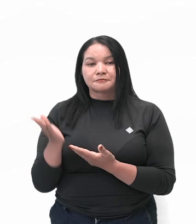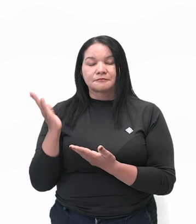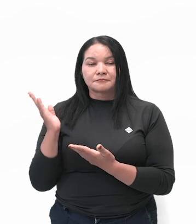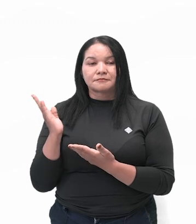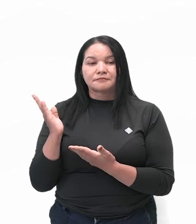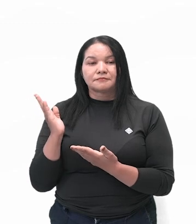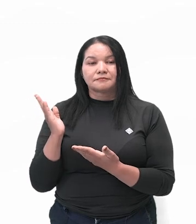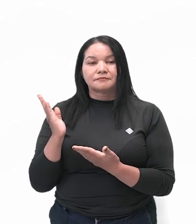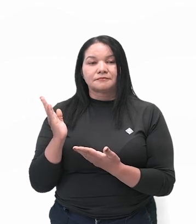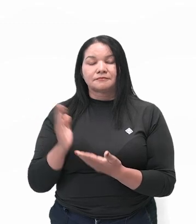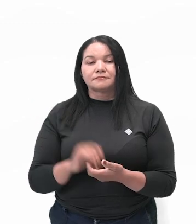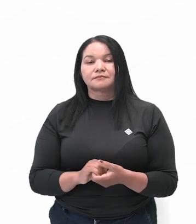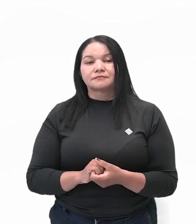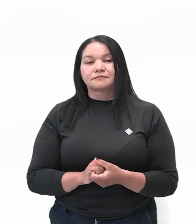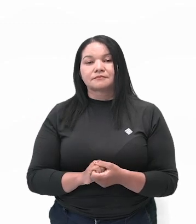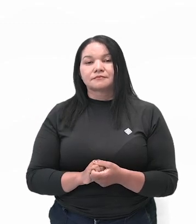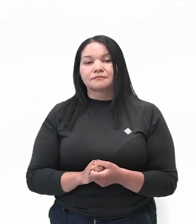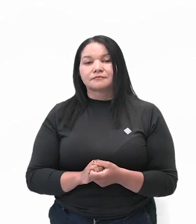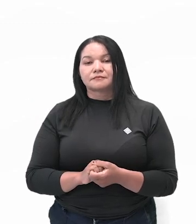protecting